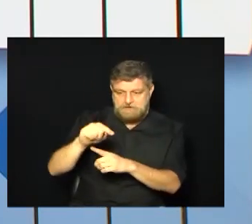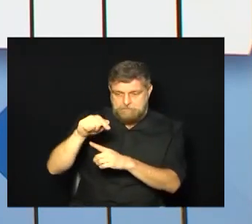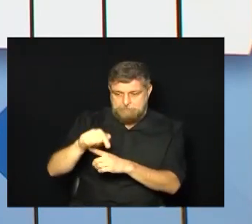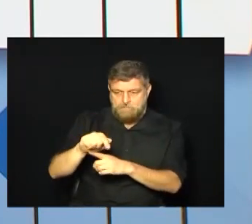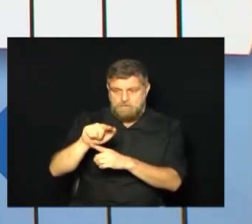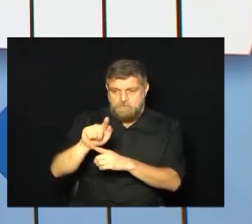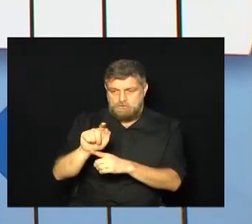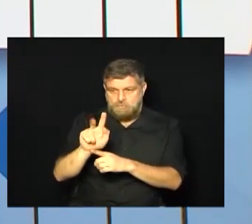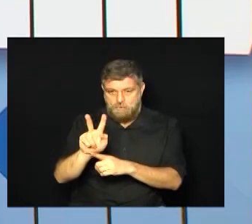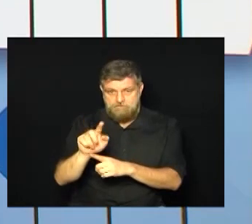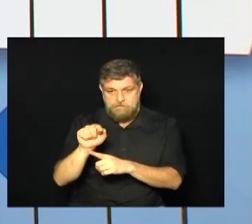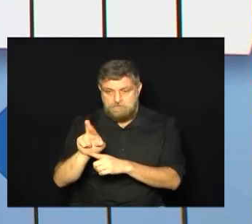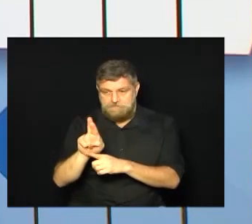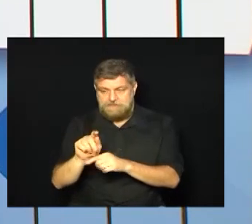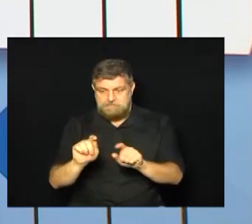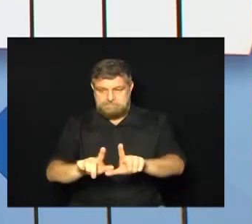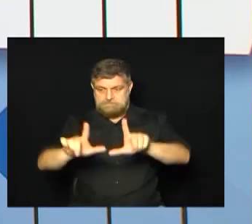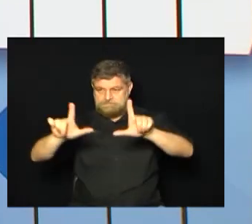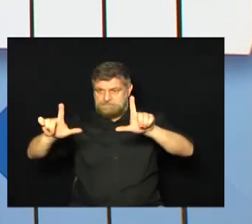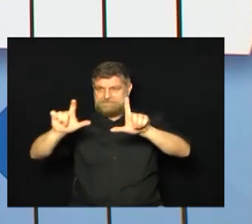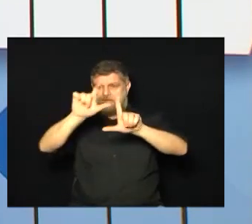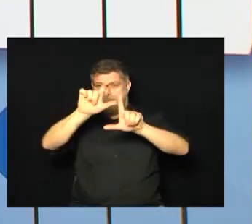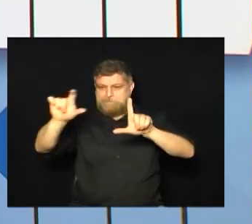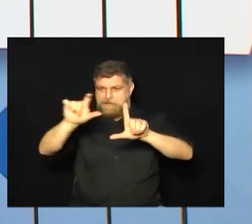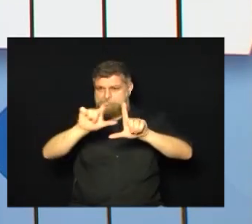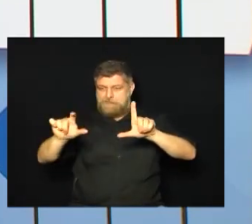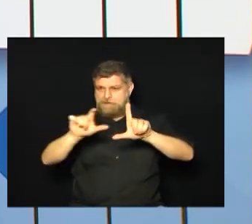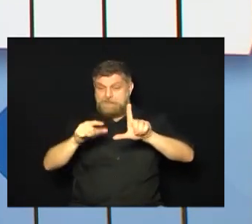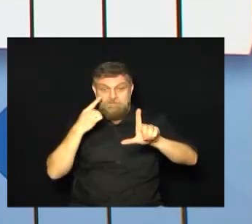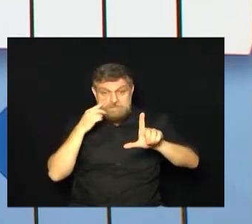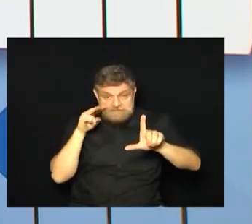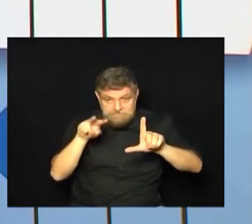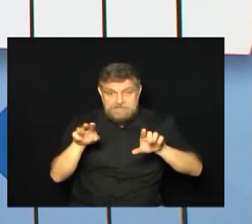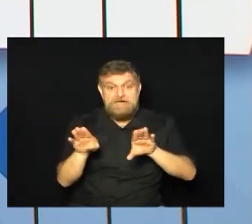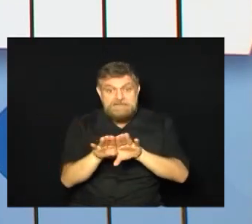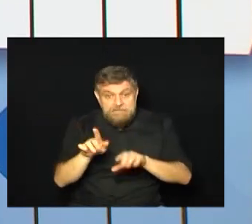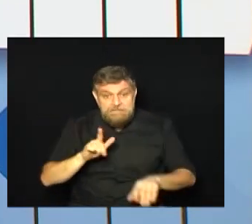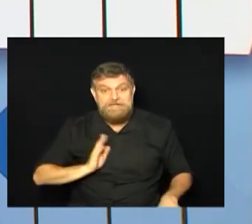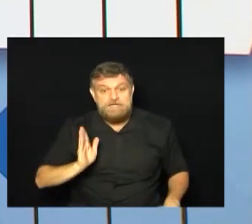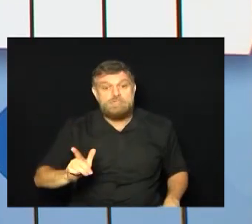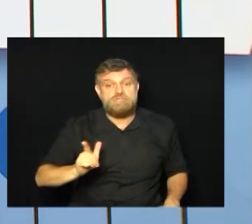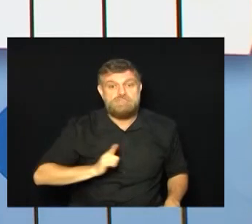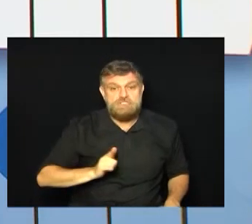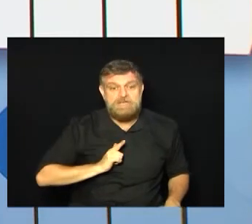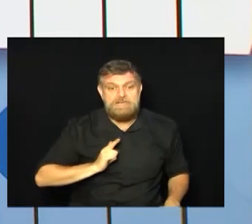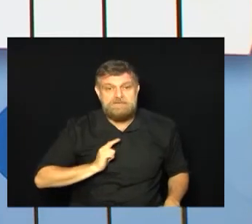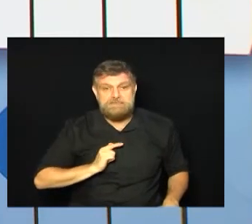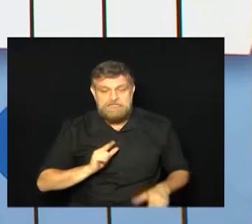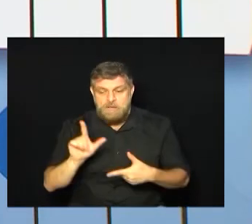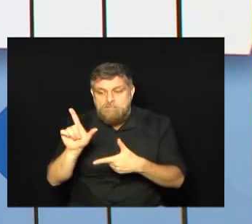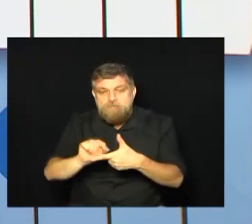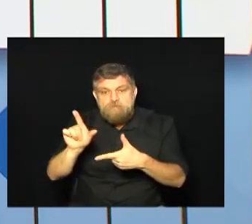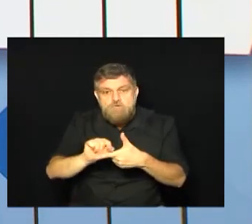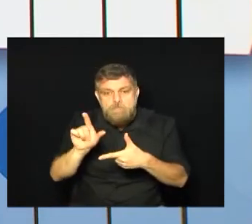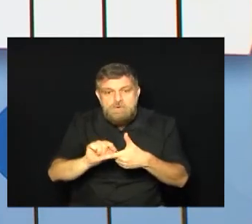campinas.sp.gov.br, logo no banner, a gente tem vários banners ali, a gente tem esse também, que já tem inclusive um formulário que